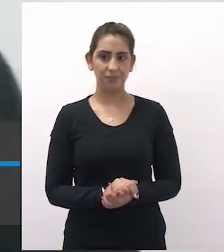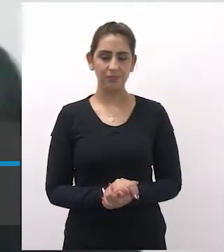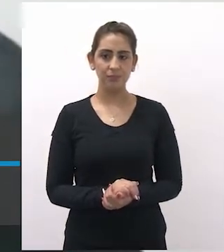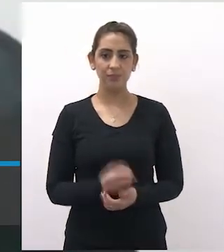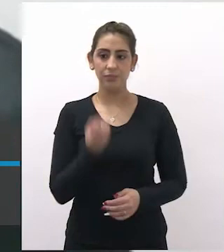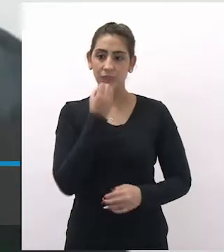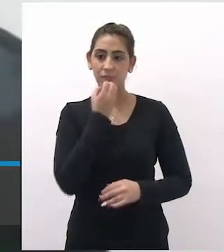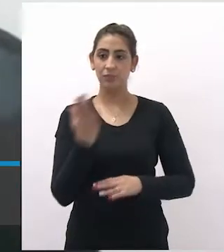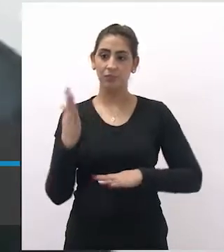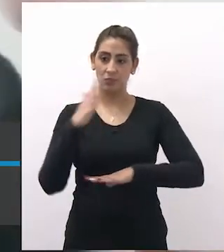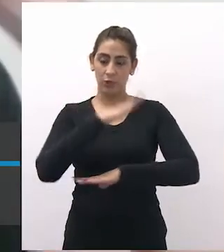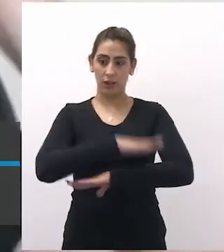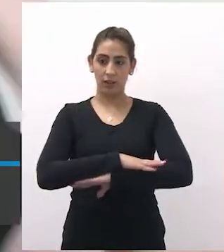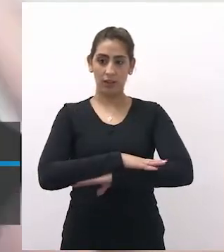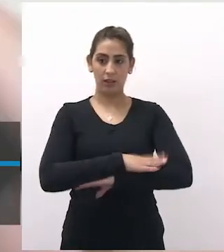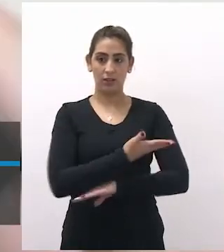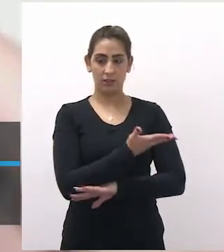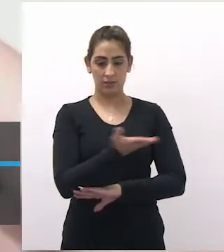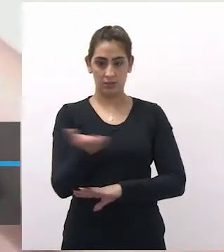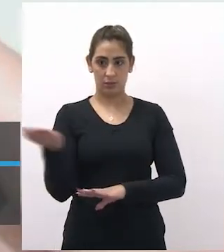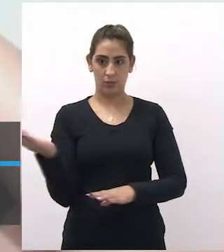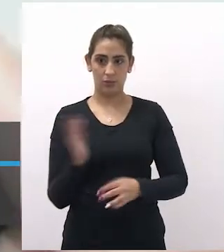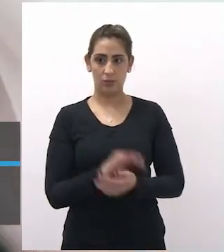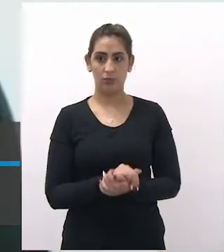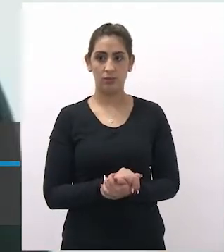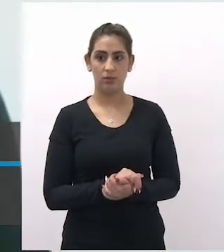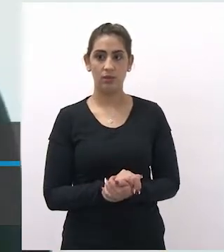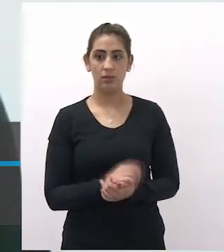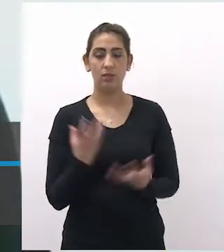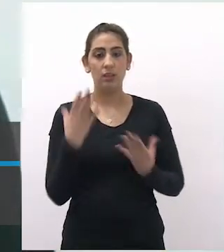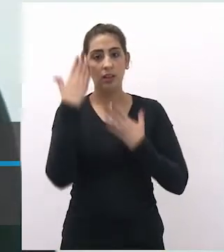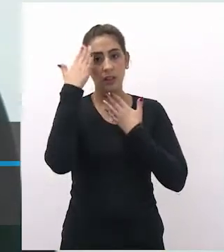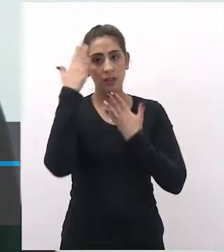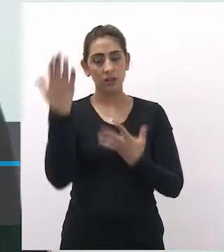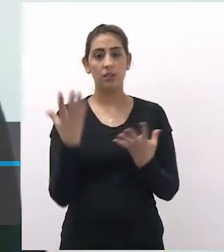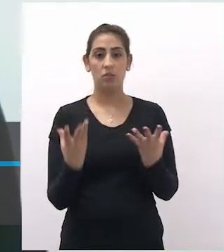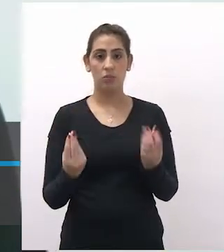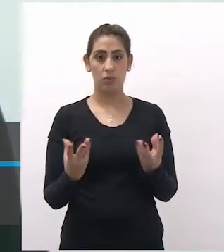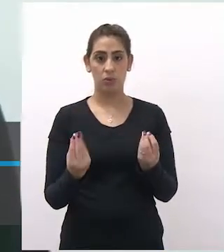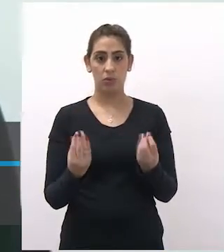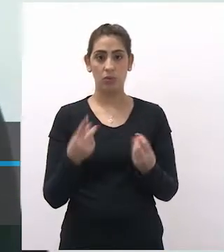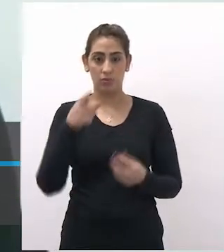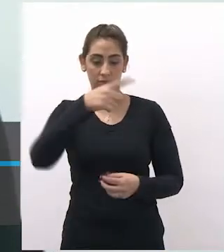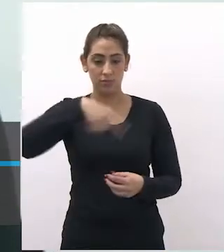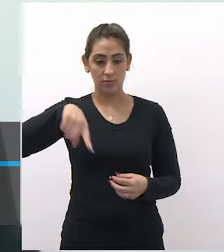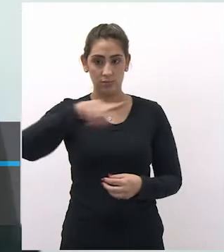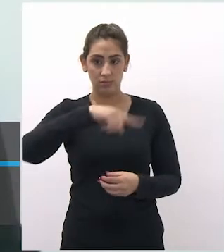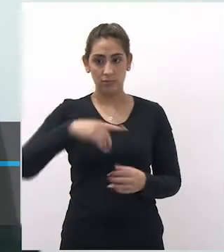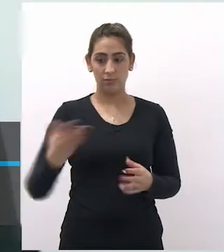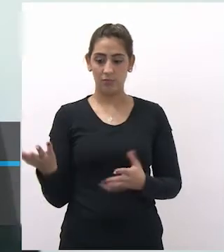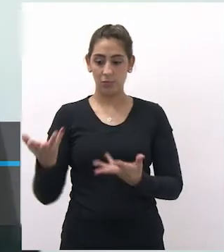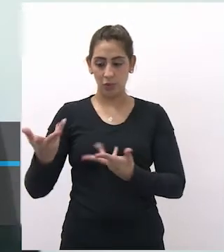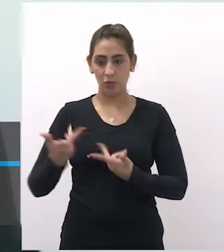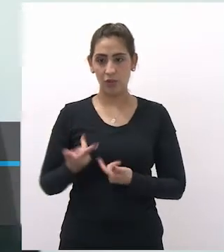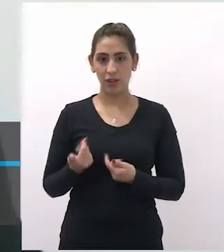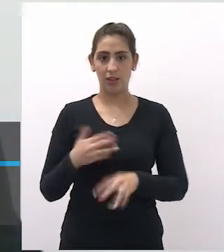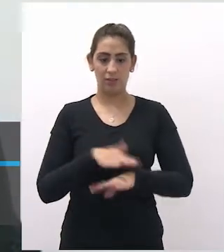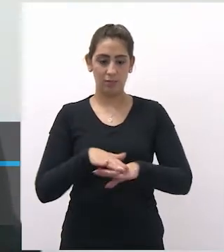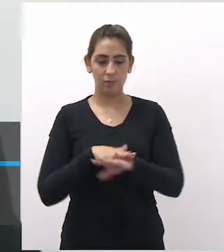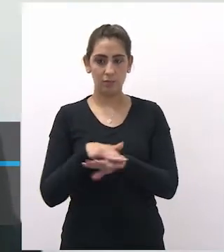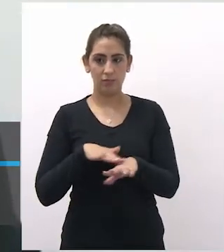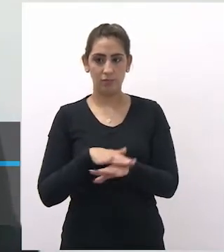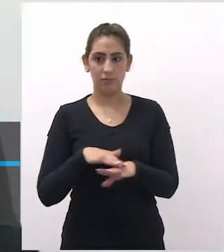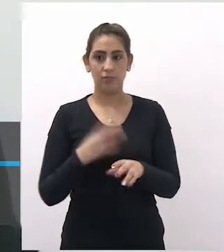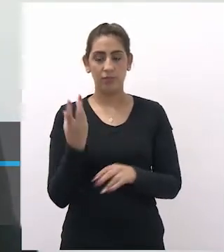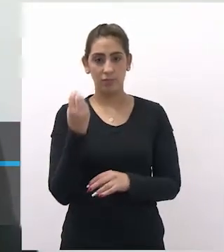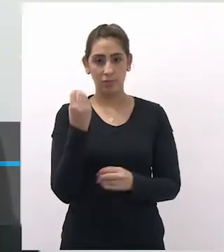Boa tarde, né, a todos e a todas. Queria agradecer muito, muito o convite, Adivane. Para a gente é